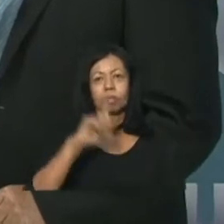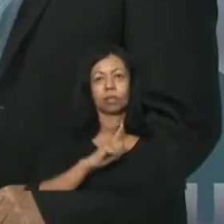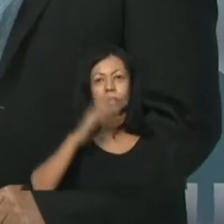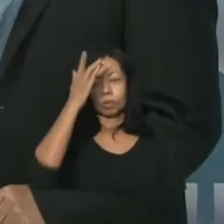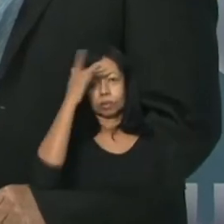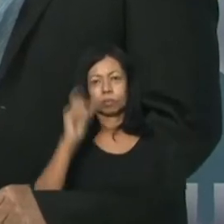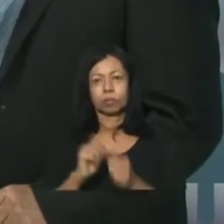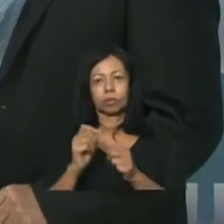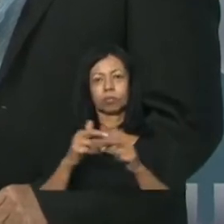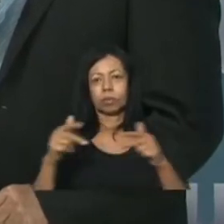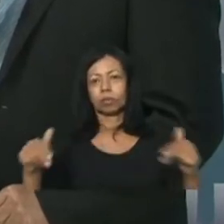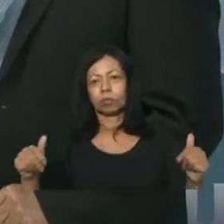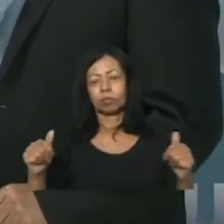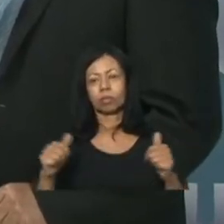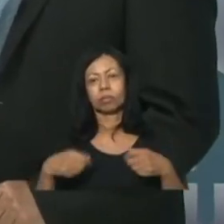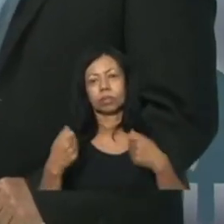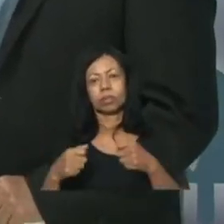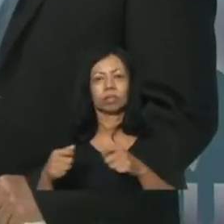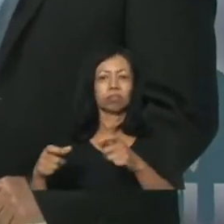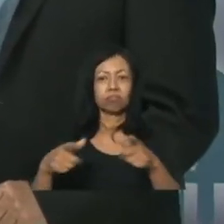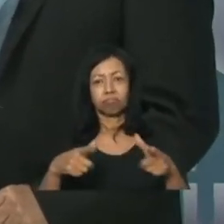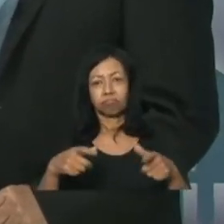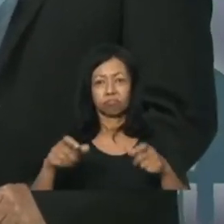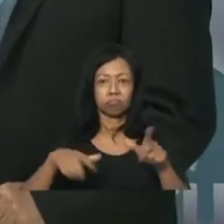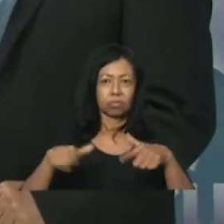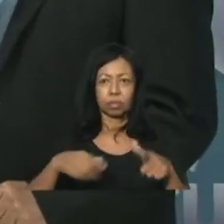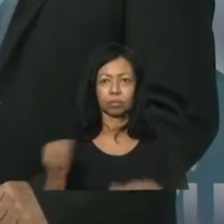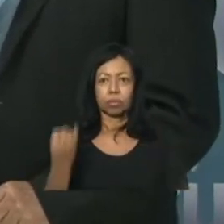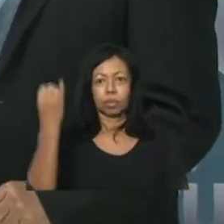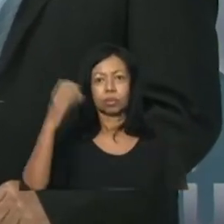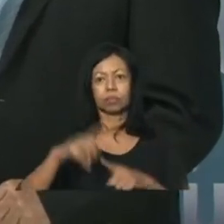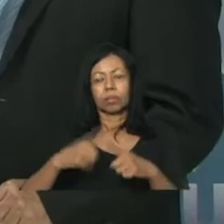para fazer alguma coisa ela precisa ter cargo, né? Essas pessoas fizeram